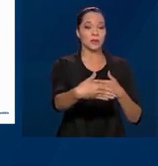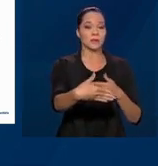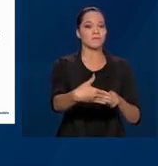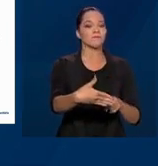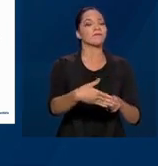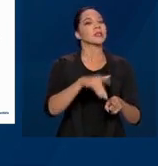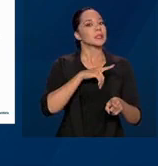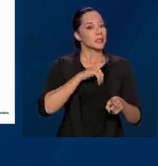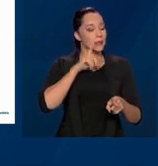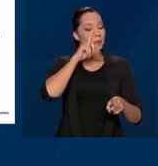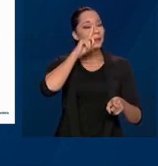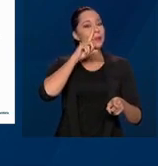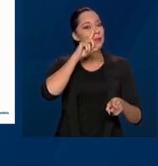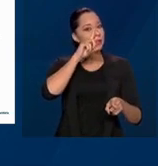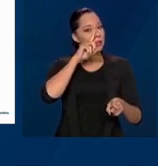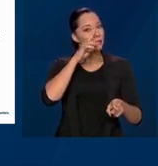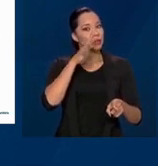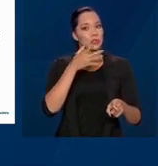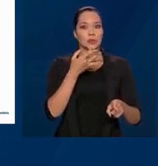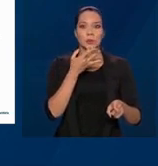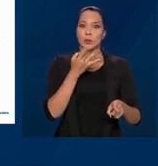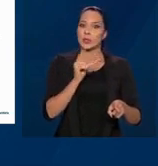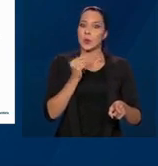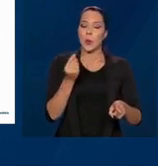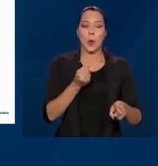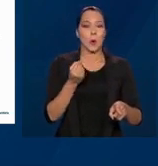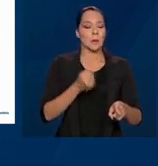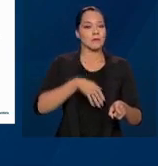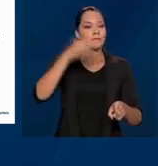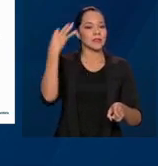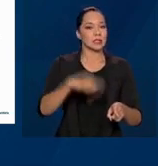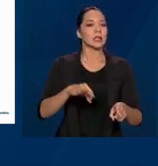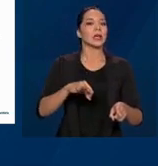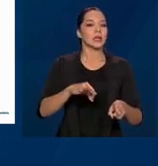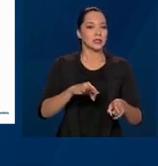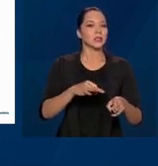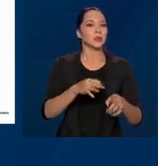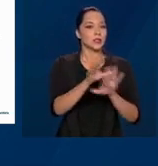o risco de não conhecermos a eficácia real com dados